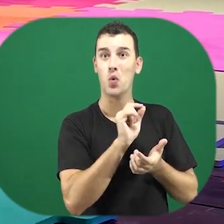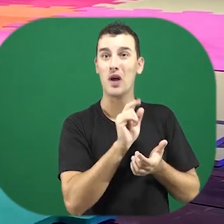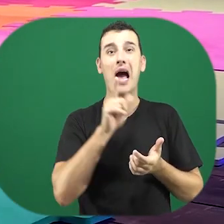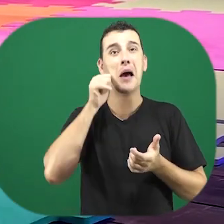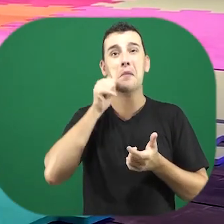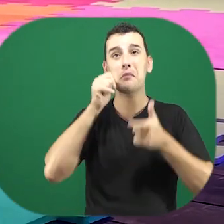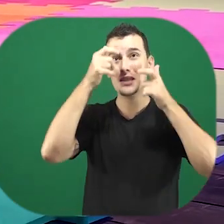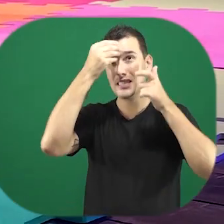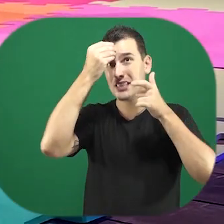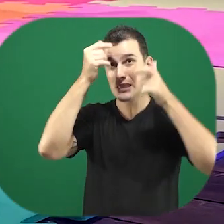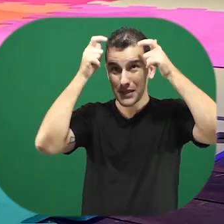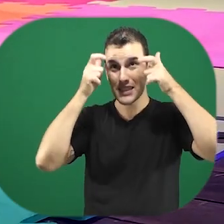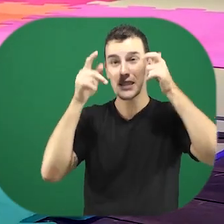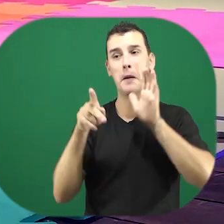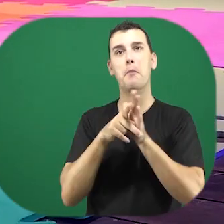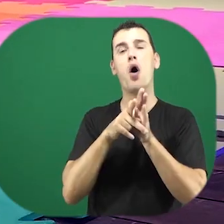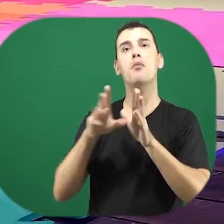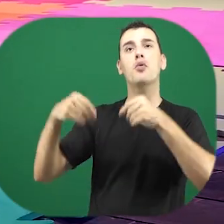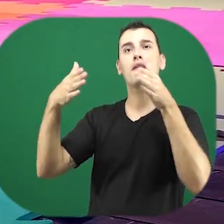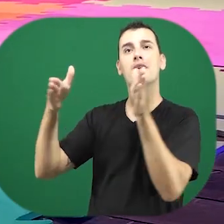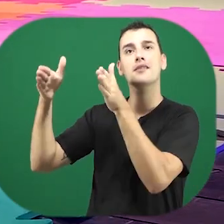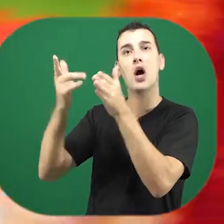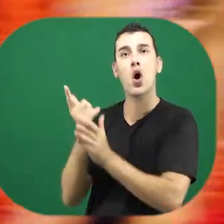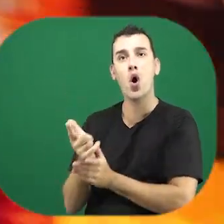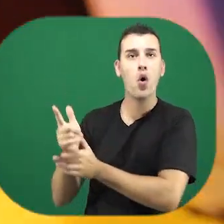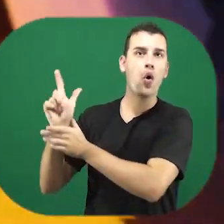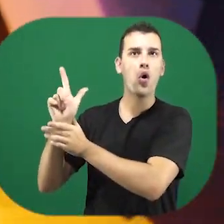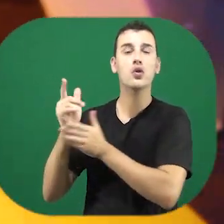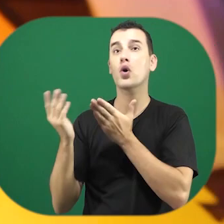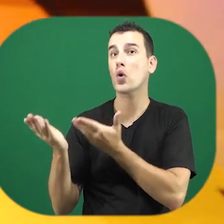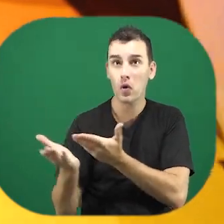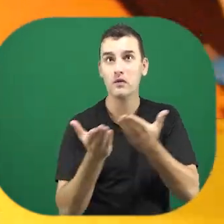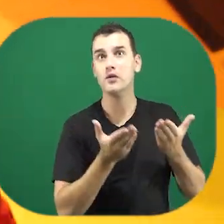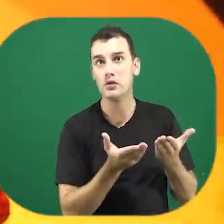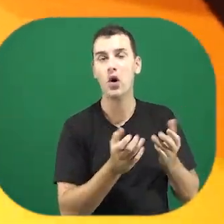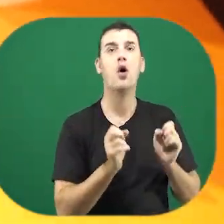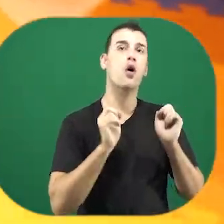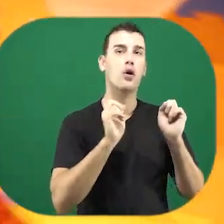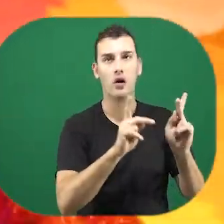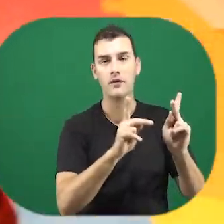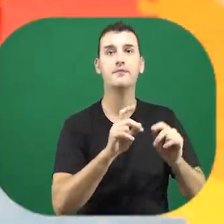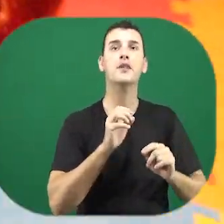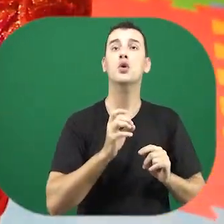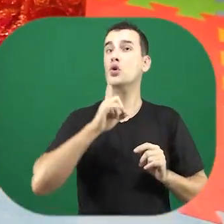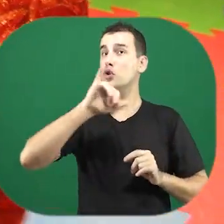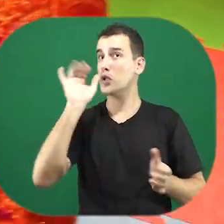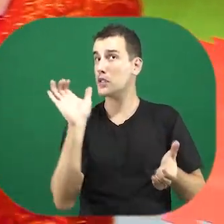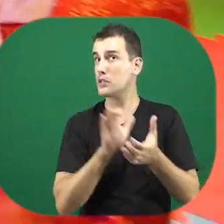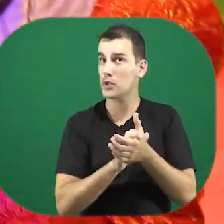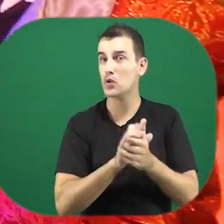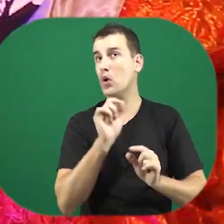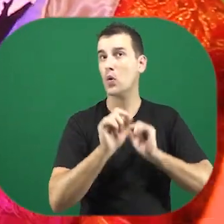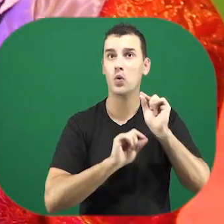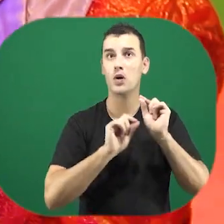E convidou a pequena sereia para ir juntos. Quando o navio do rei partiu no dia do casamento, o príncipe, quando